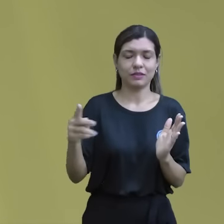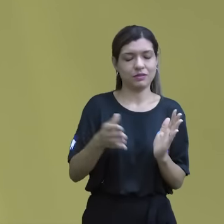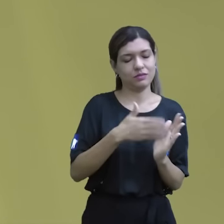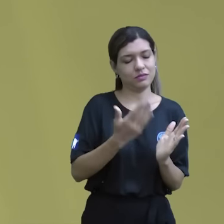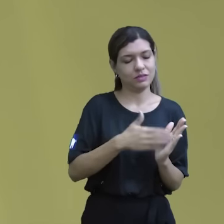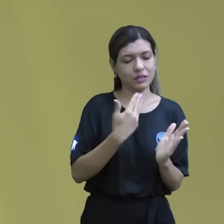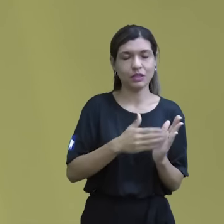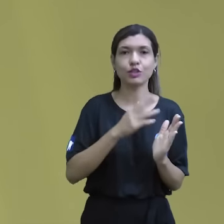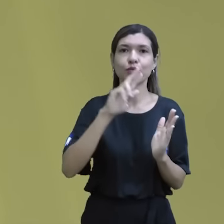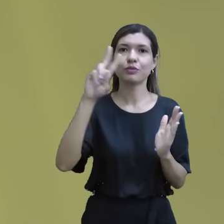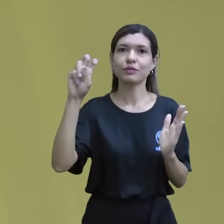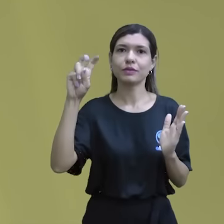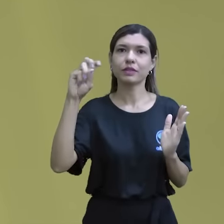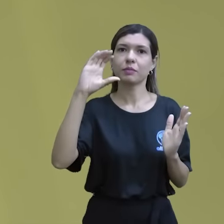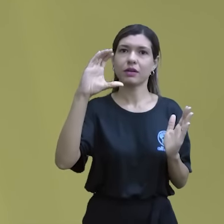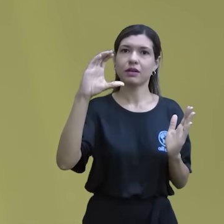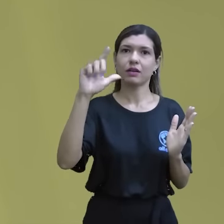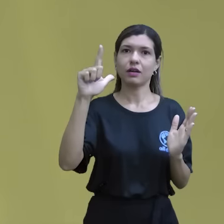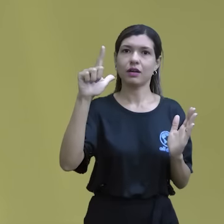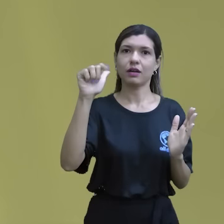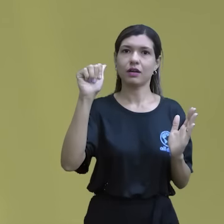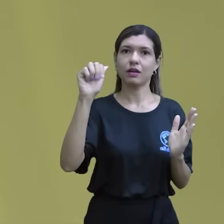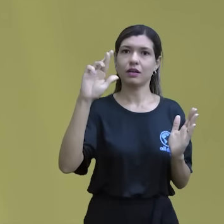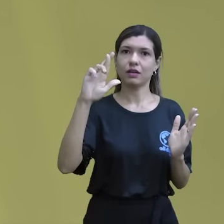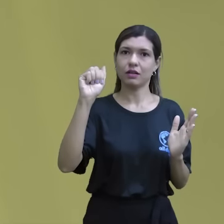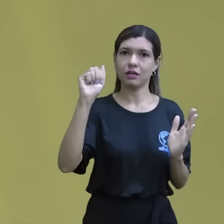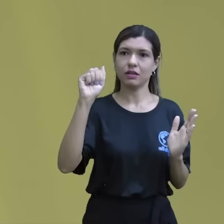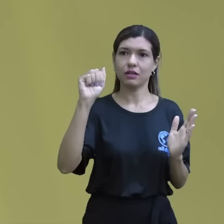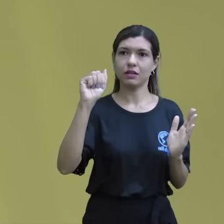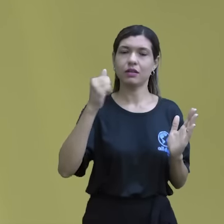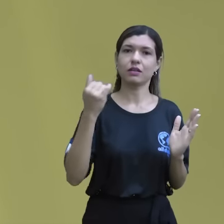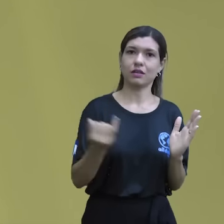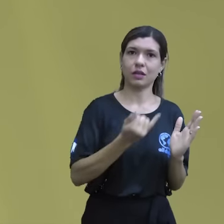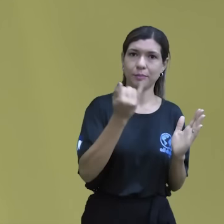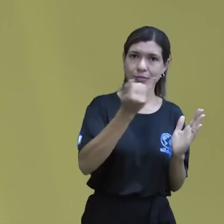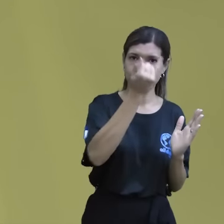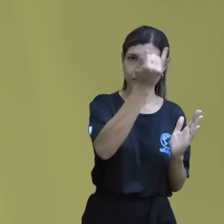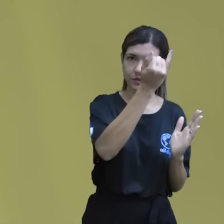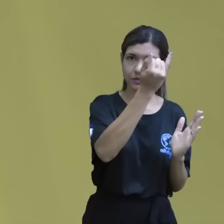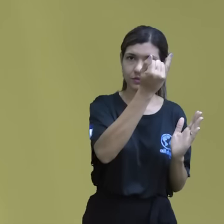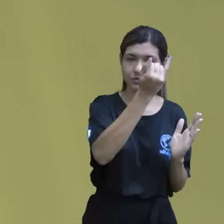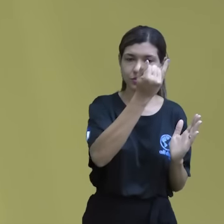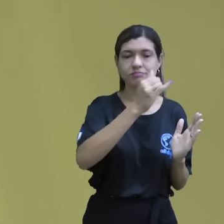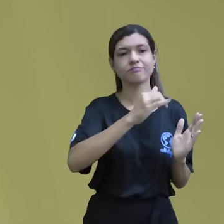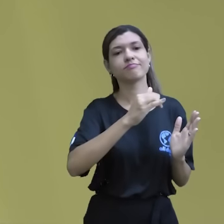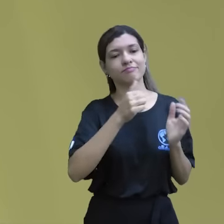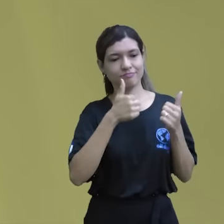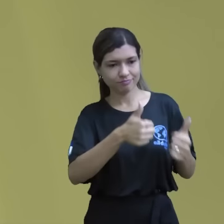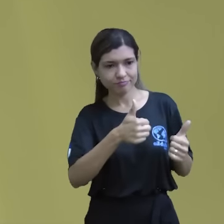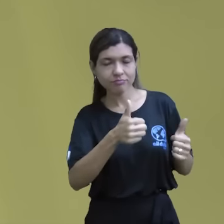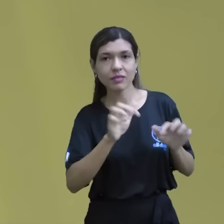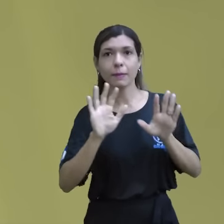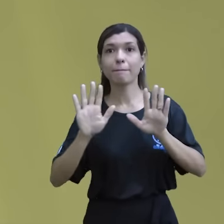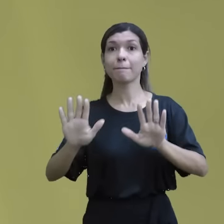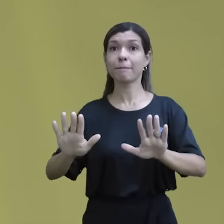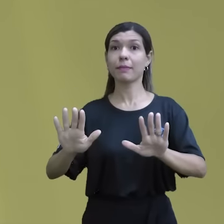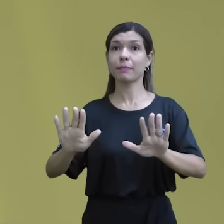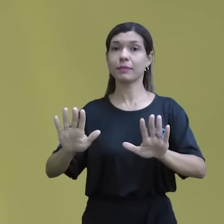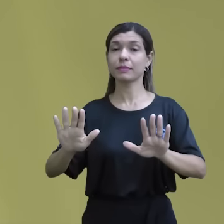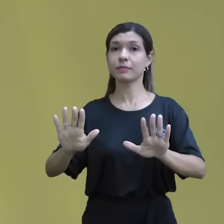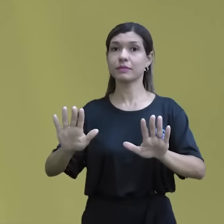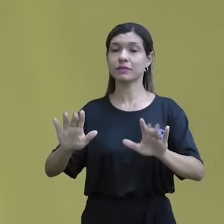mais cortante, é do Cemitério dos Vivos, mas essa coisa do segredo manicomial, quer